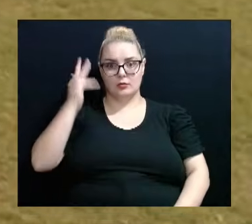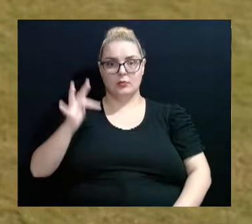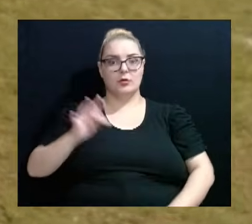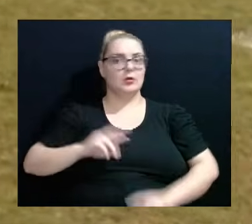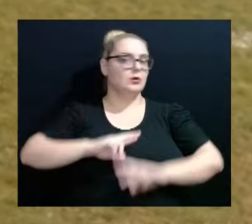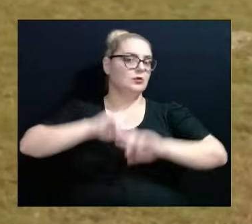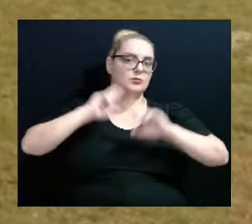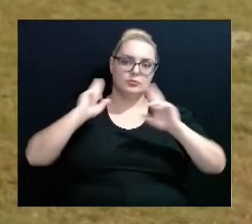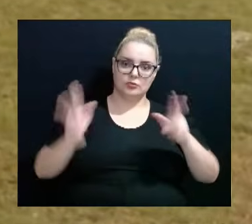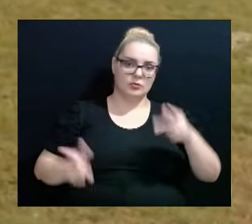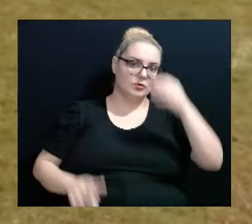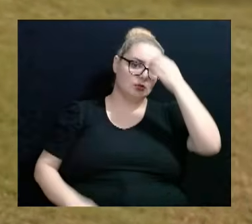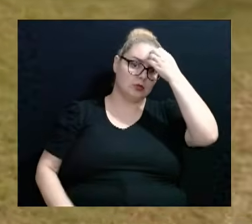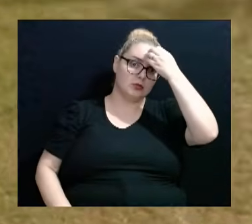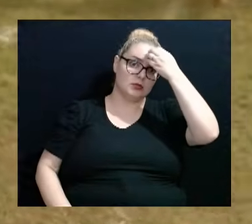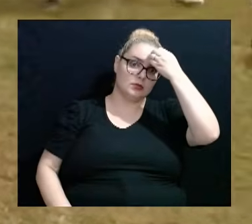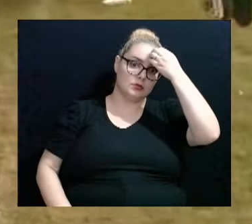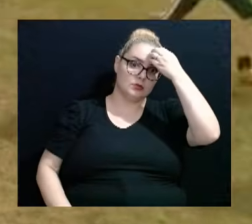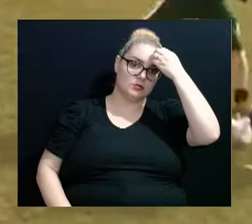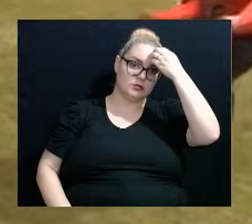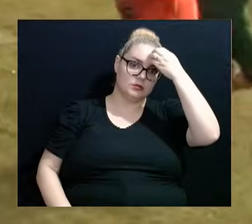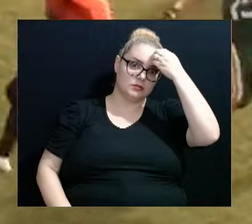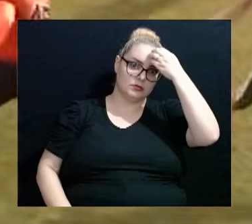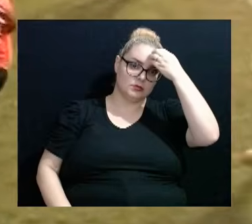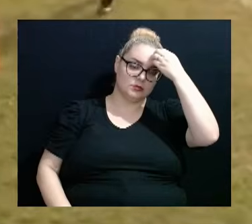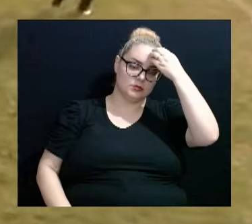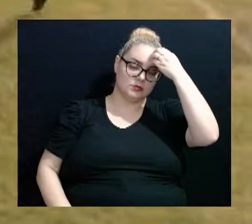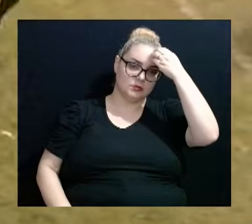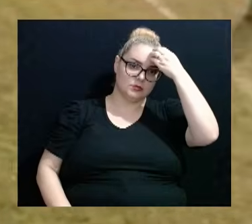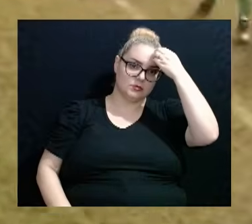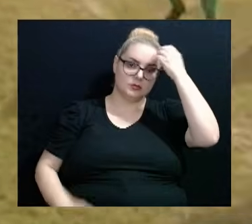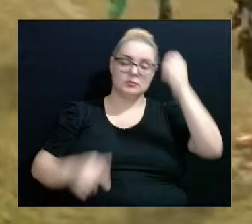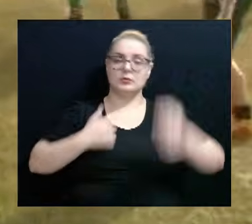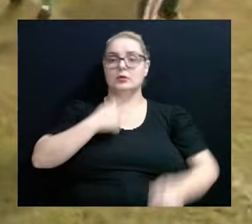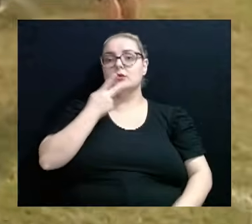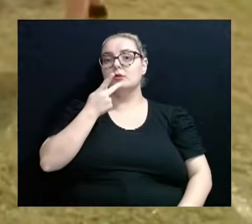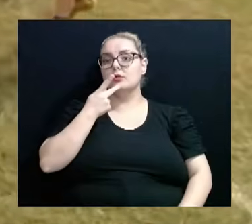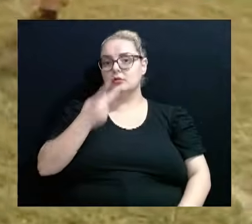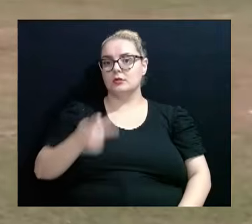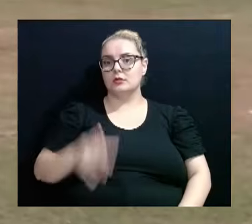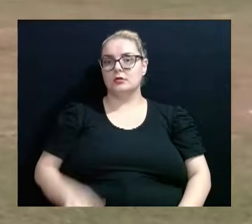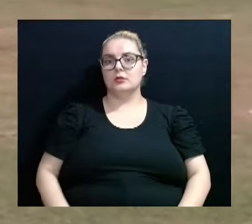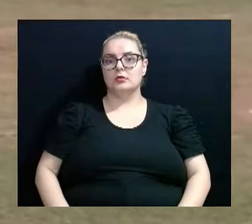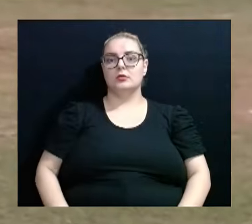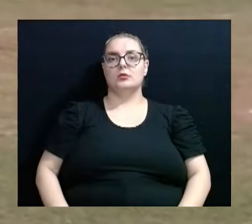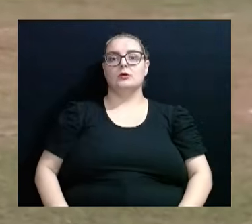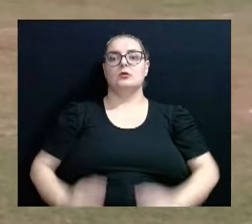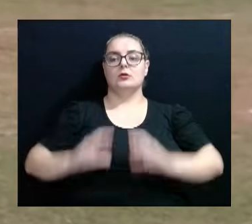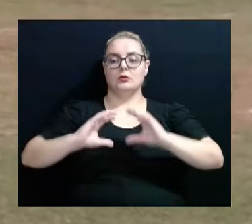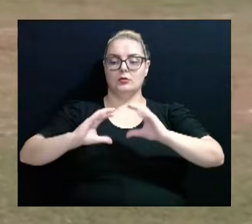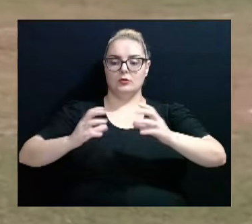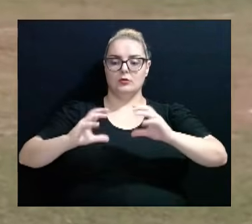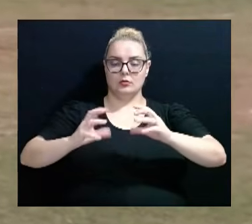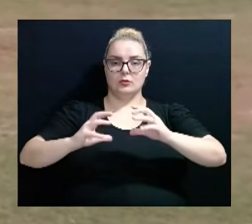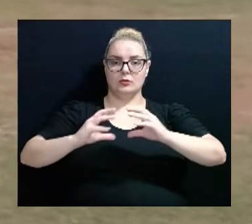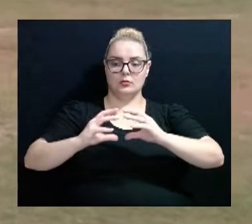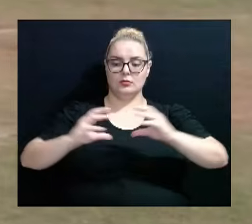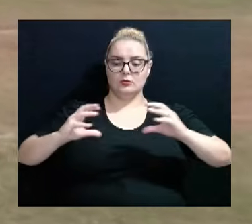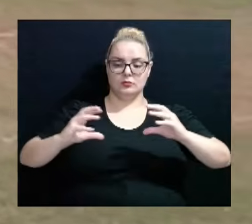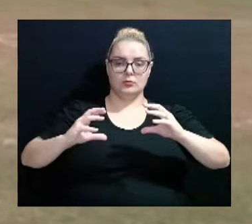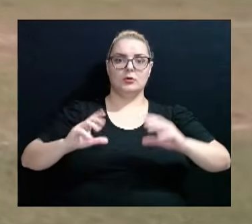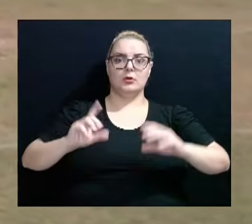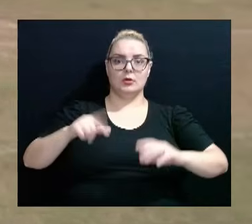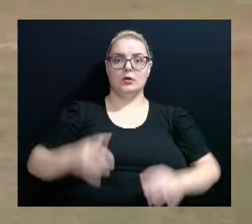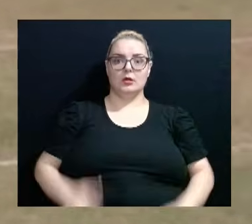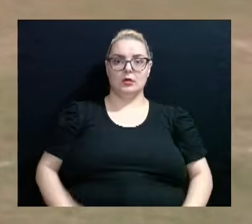a divulgação do esporte. É uma filosofia completamente diferente, na qual a gente fala que o